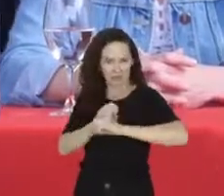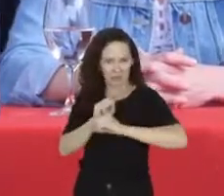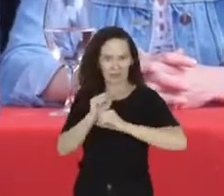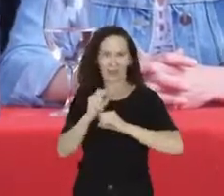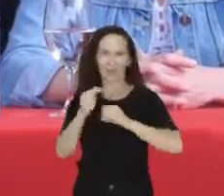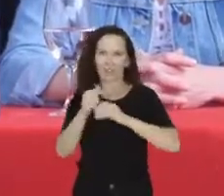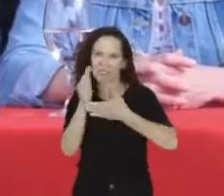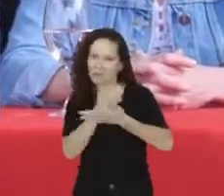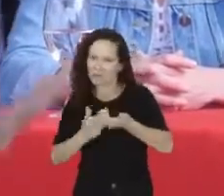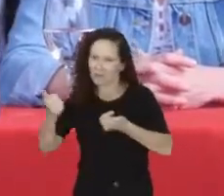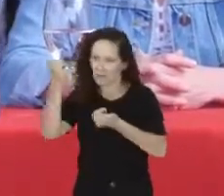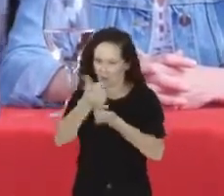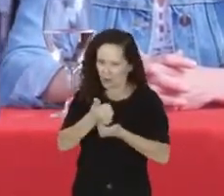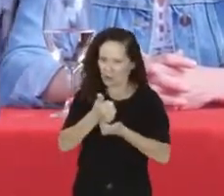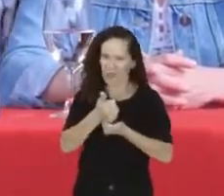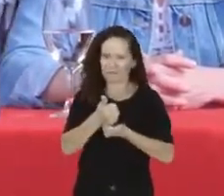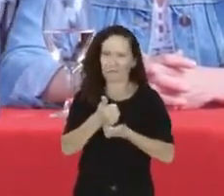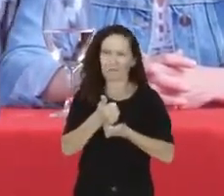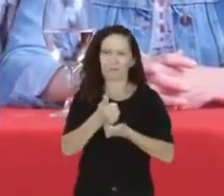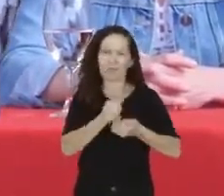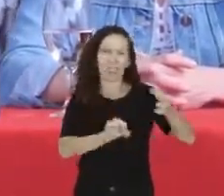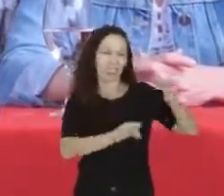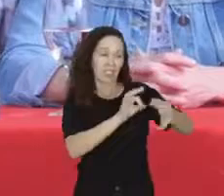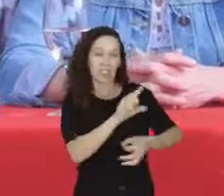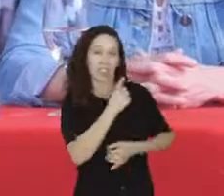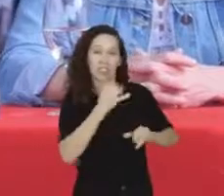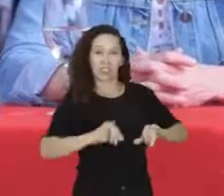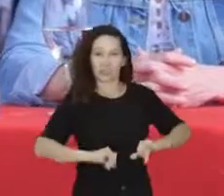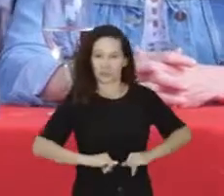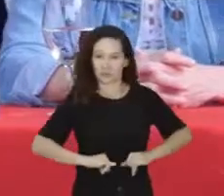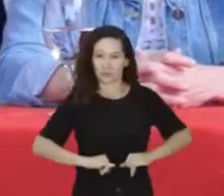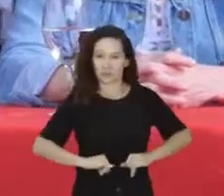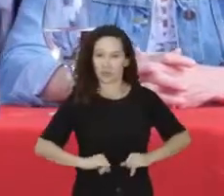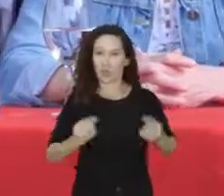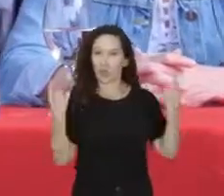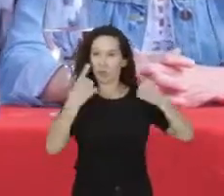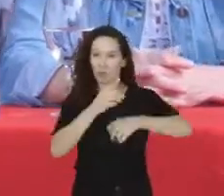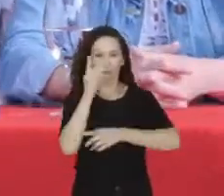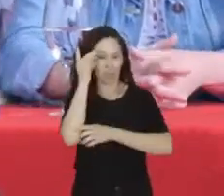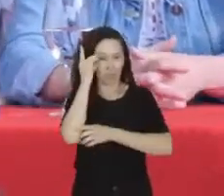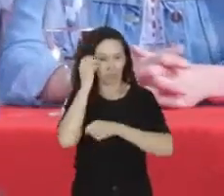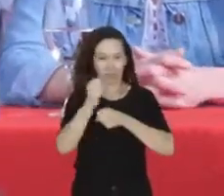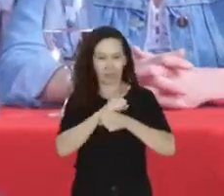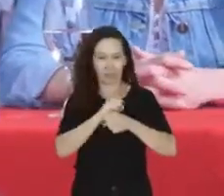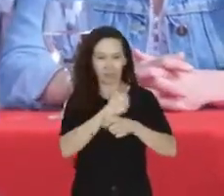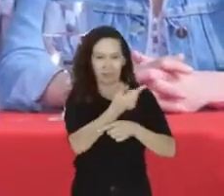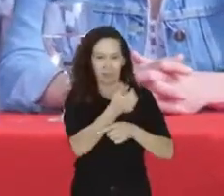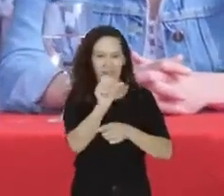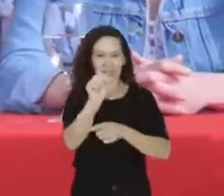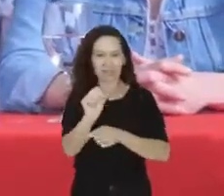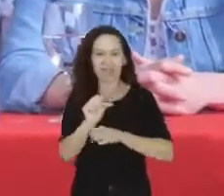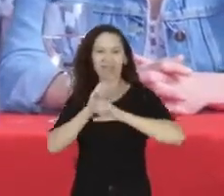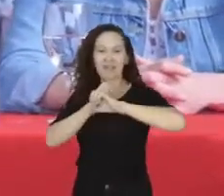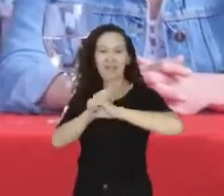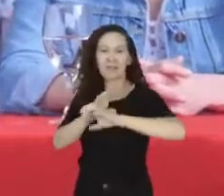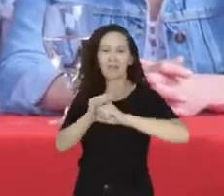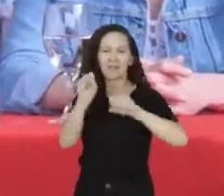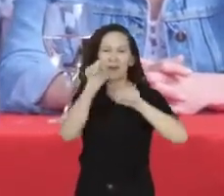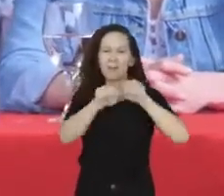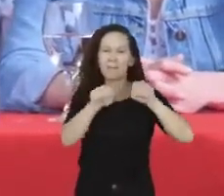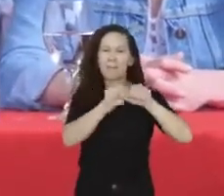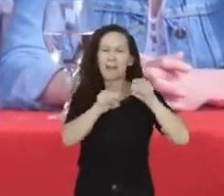e que a gente sofreu em 2016, a educação vem passando pela ofensiva mais violenta já